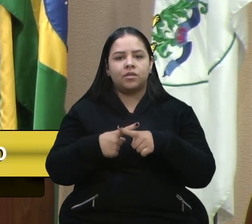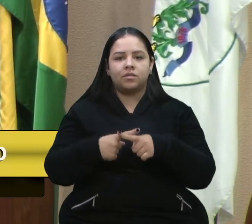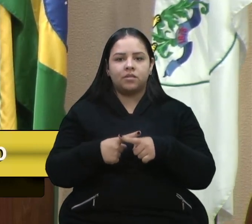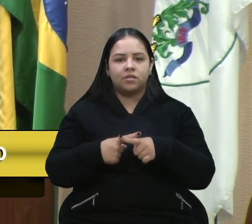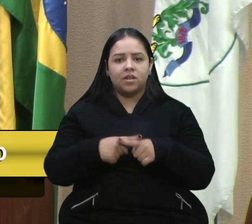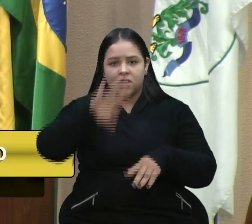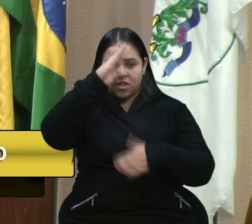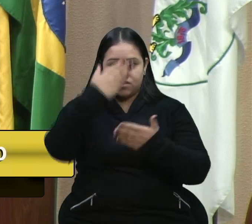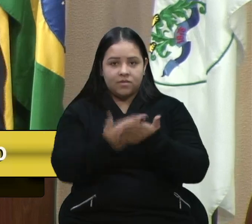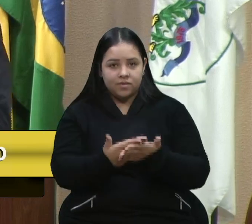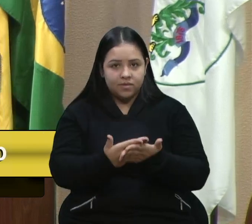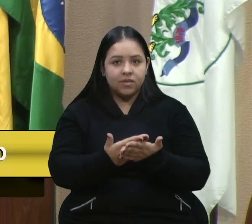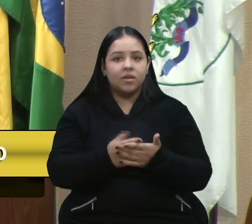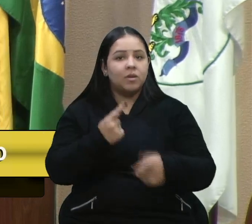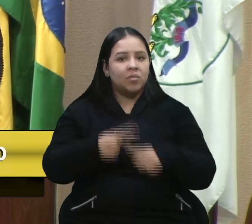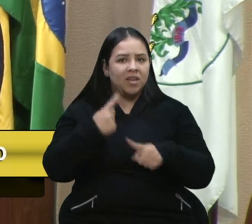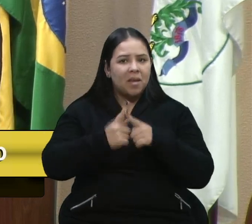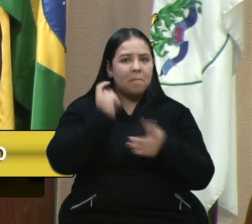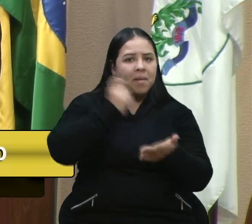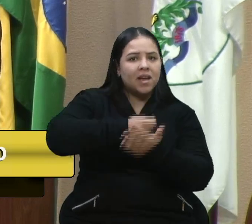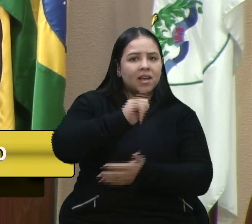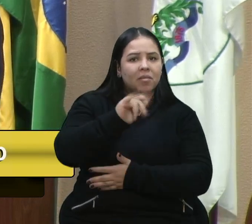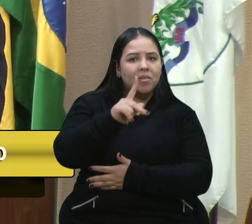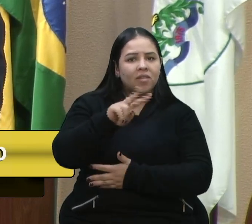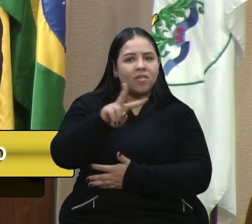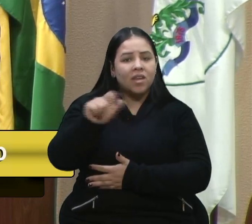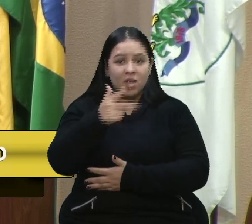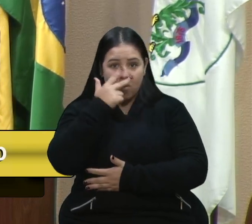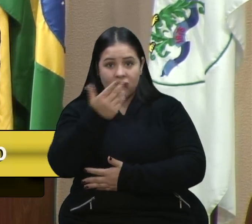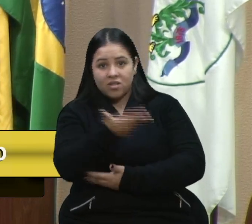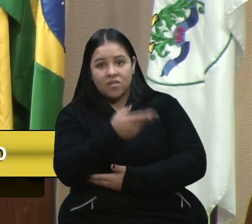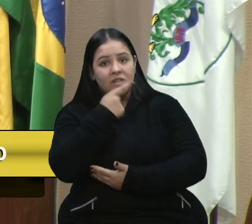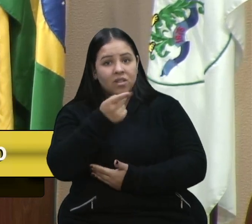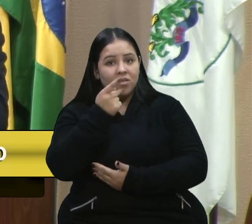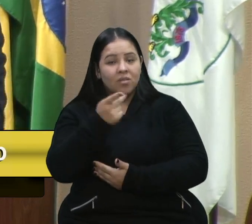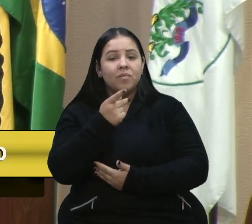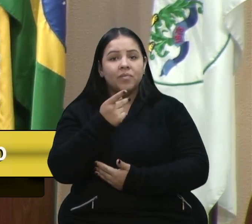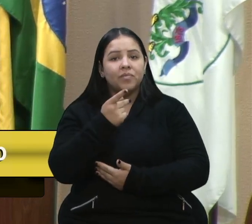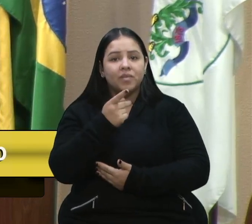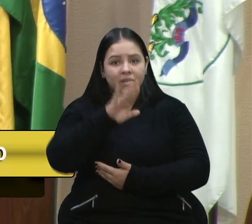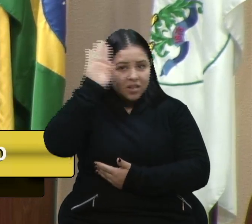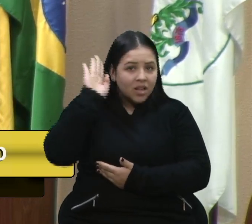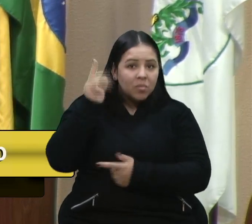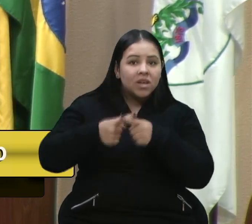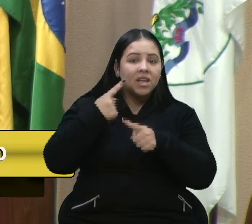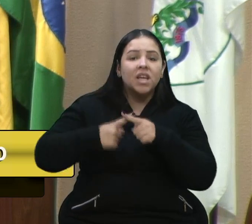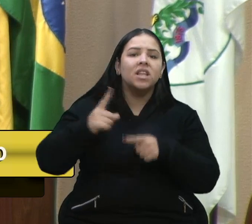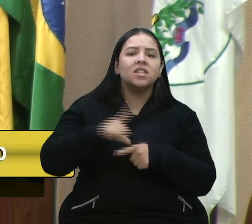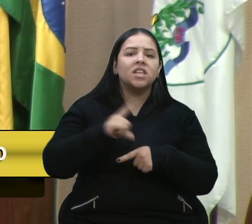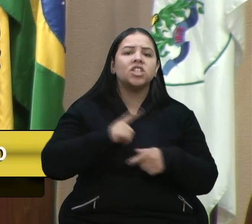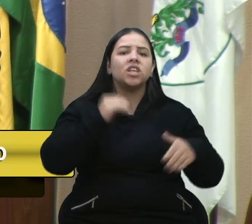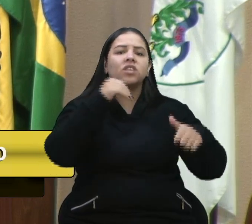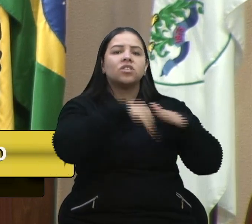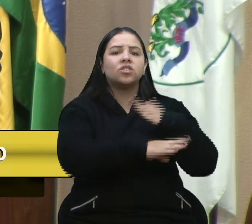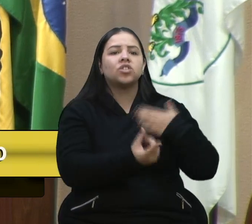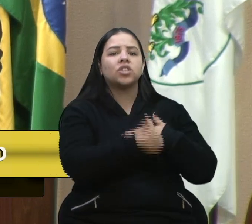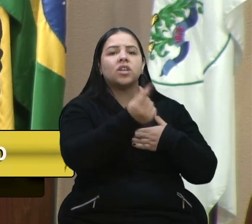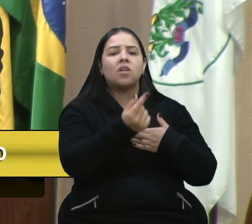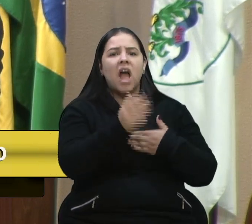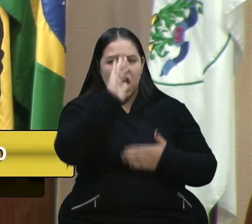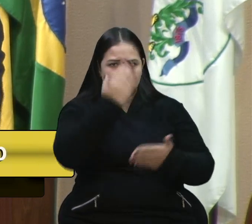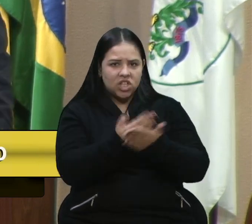eu já pago IPVA, Marcon, como tu mesmo falou, vereador Bressan. O IPVA, ele entra no caixa único. As pessoas têm essa confusão que elas acham que é